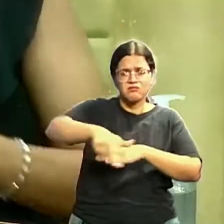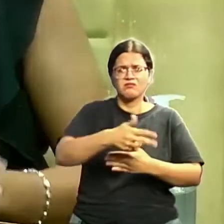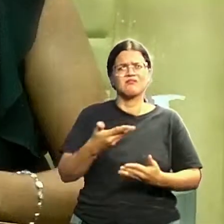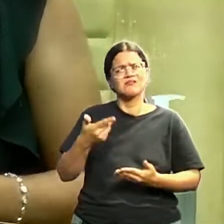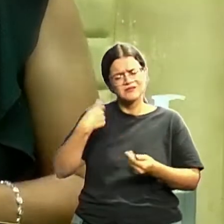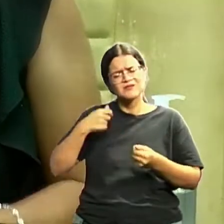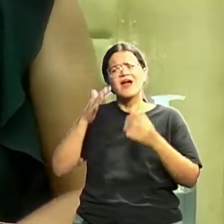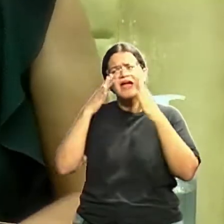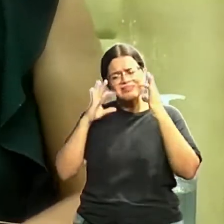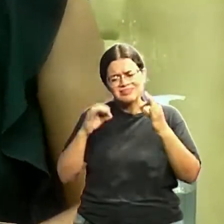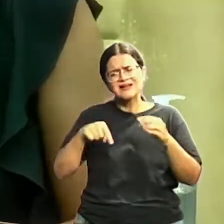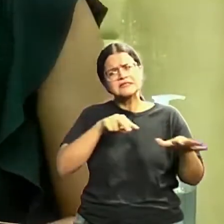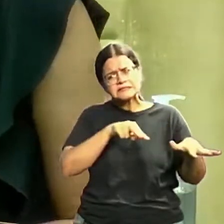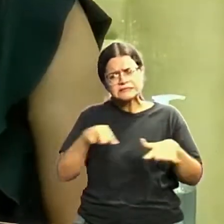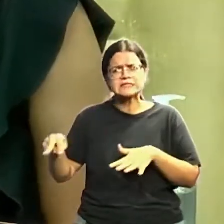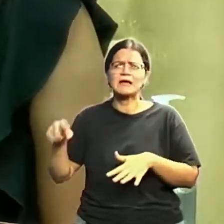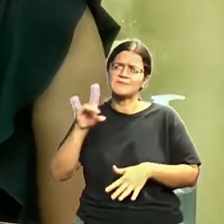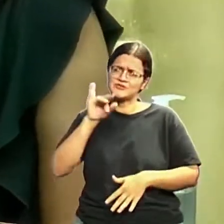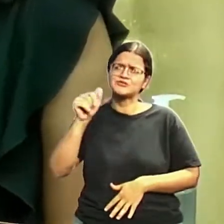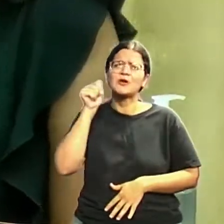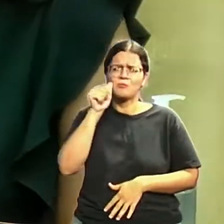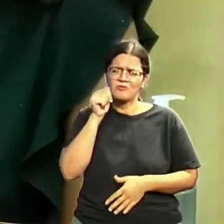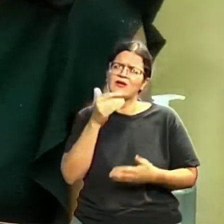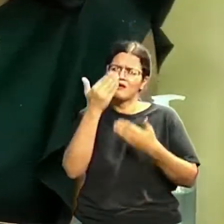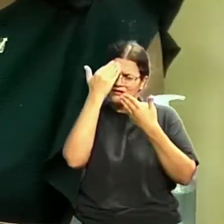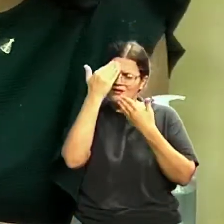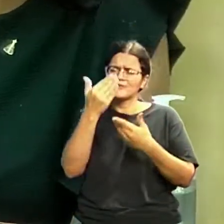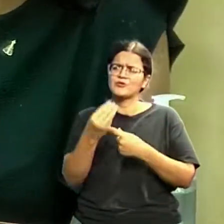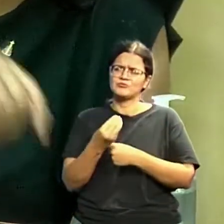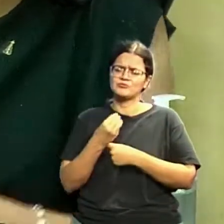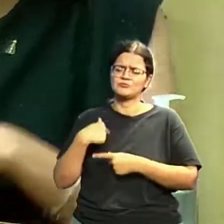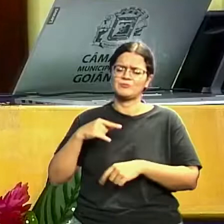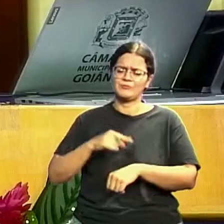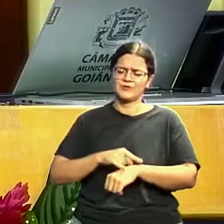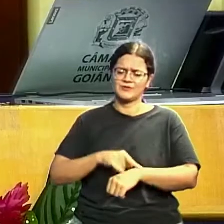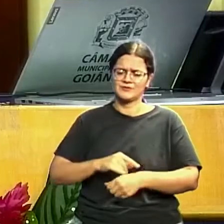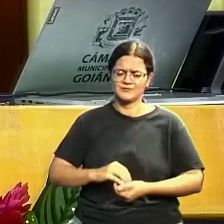mais nessa semana especial do Dia das Mulheres. Muito obrigada.